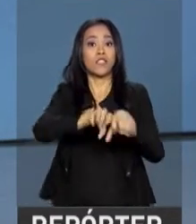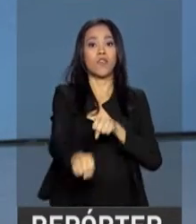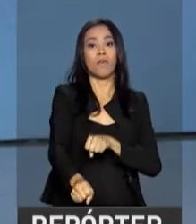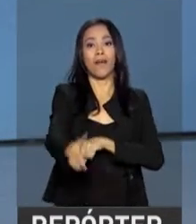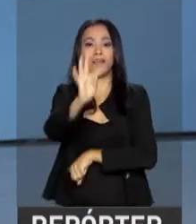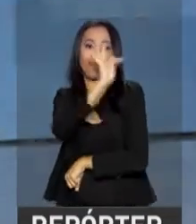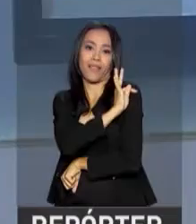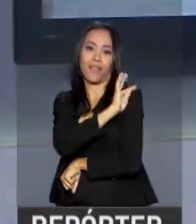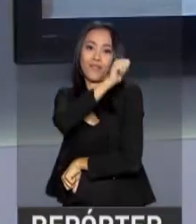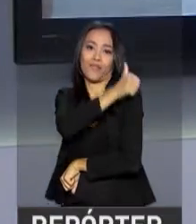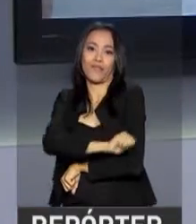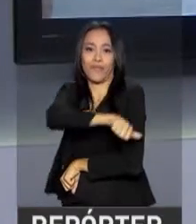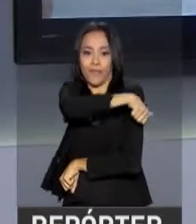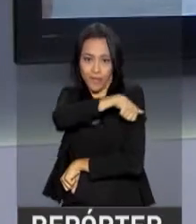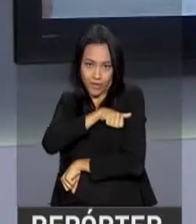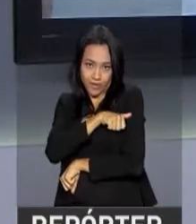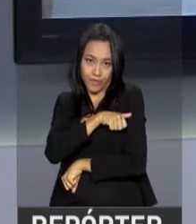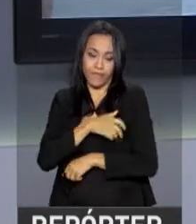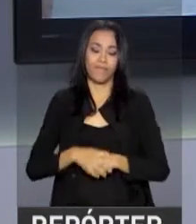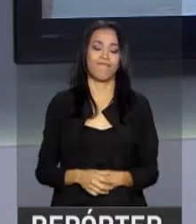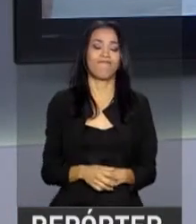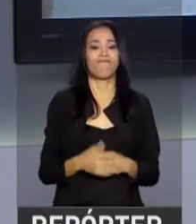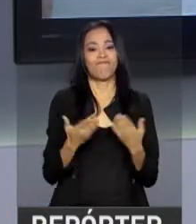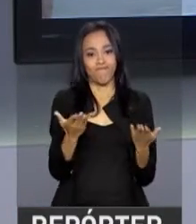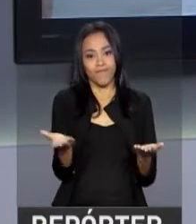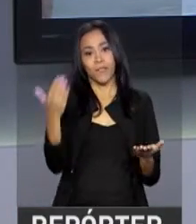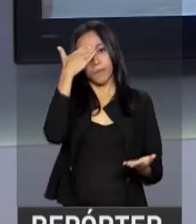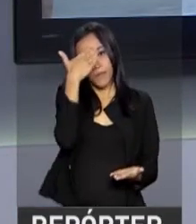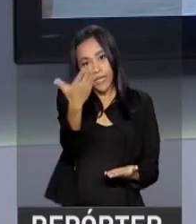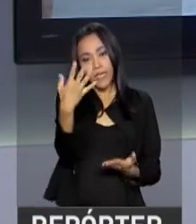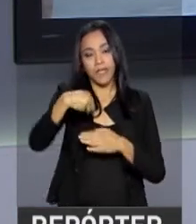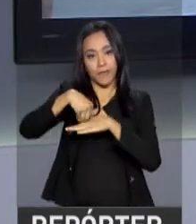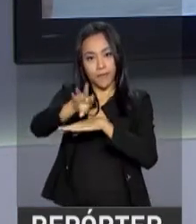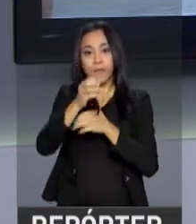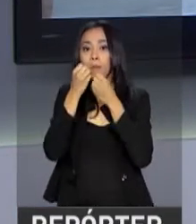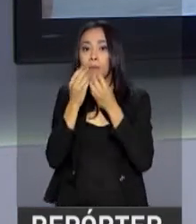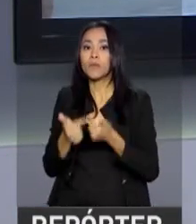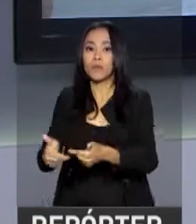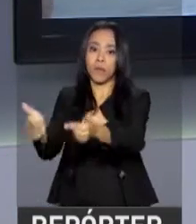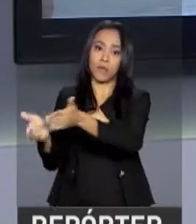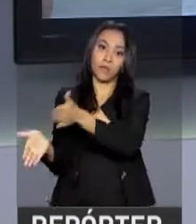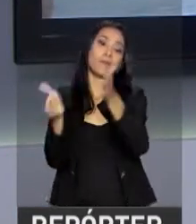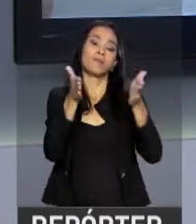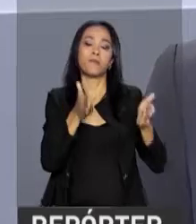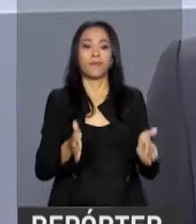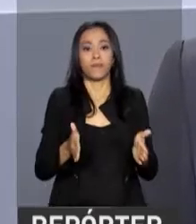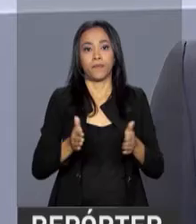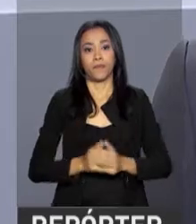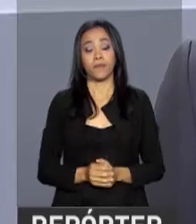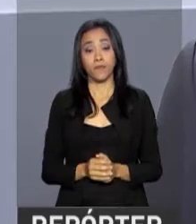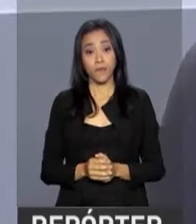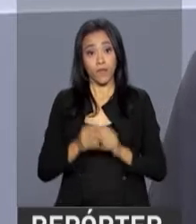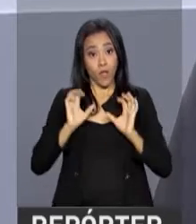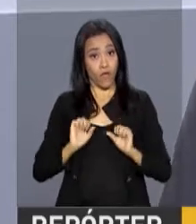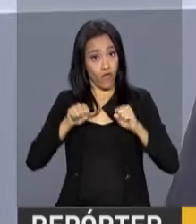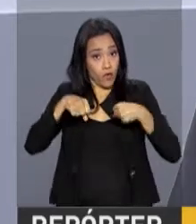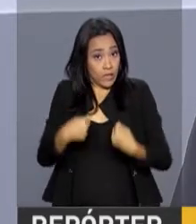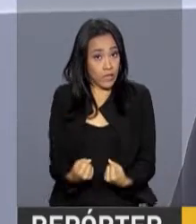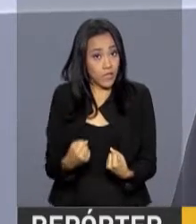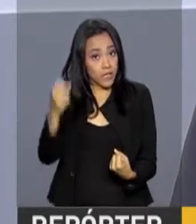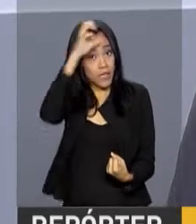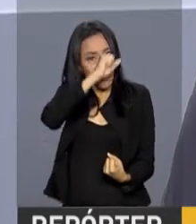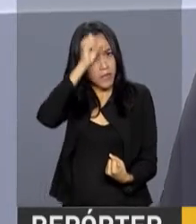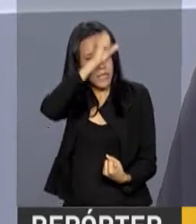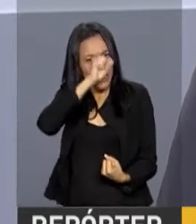voltamos com você e thaissa muito obrigada a marcha pelas suas informações bom trabalho pra você fortalecer a aprendizagem